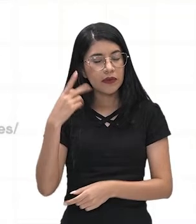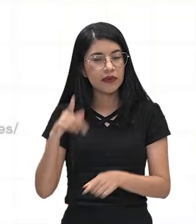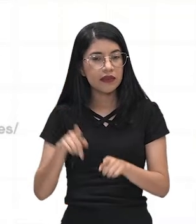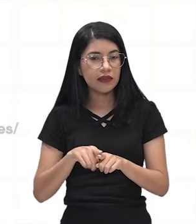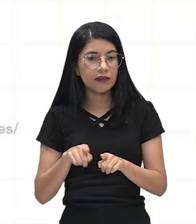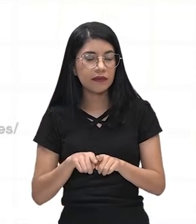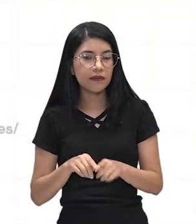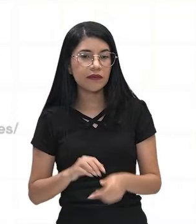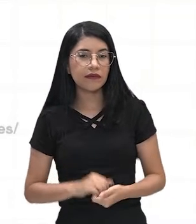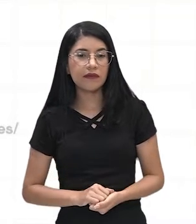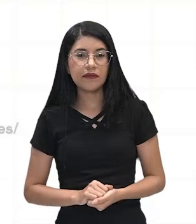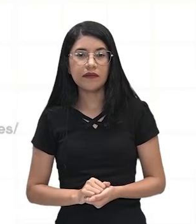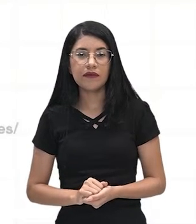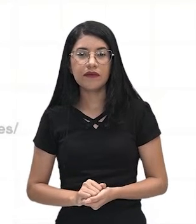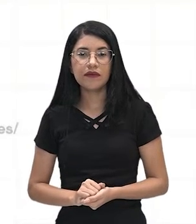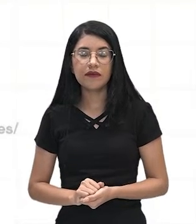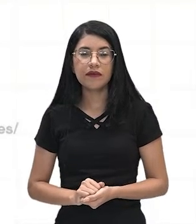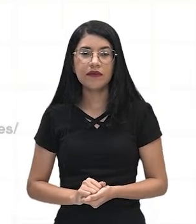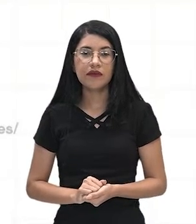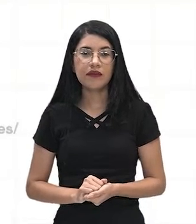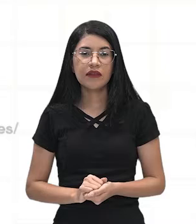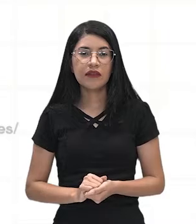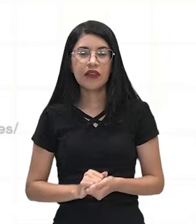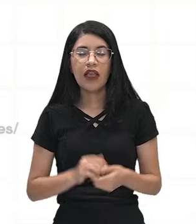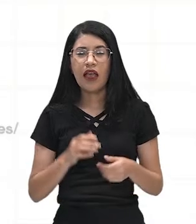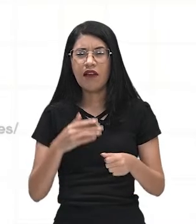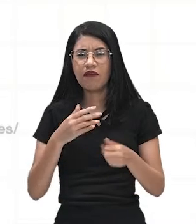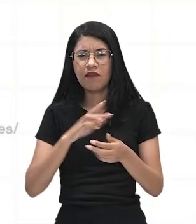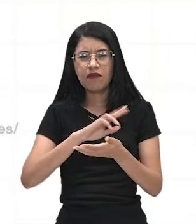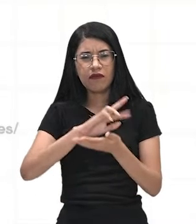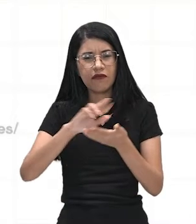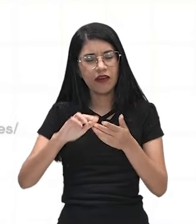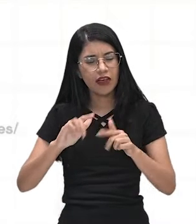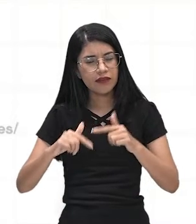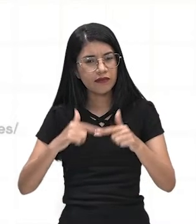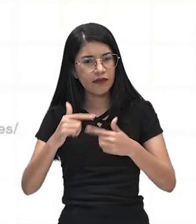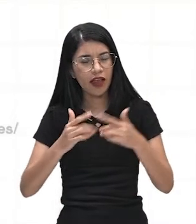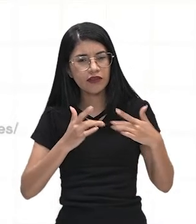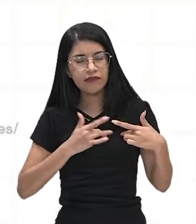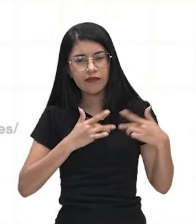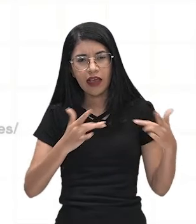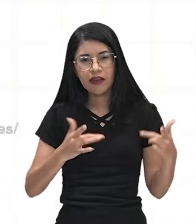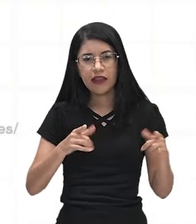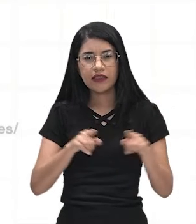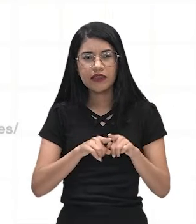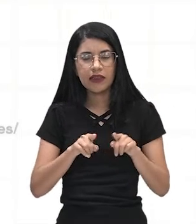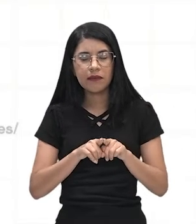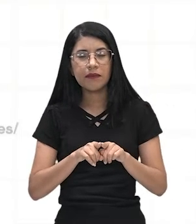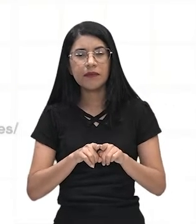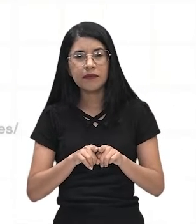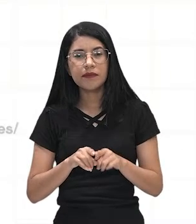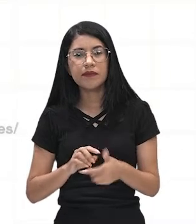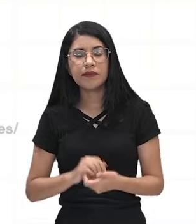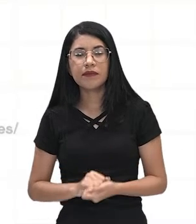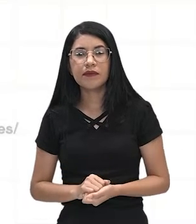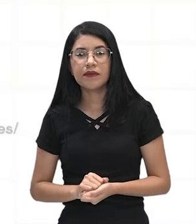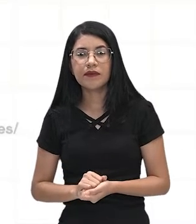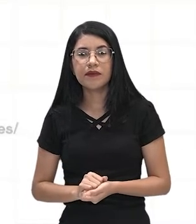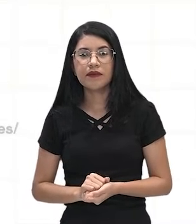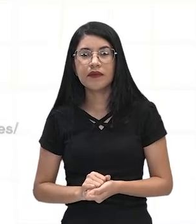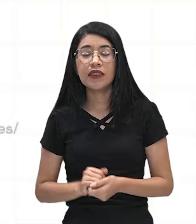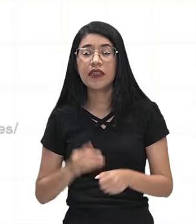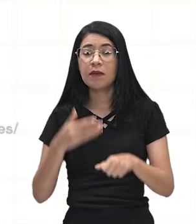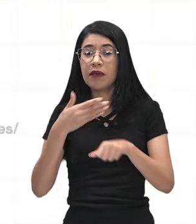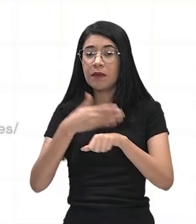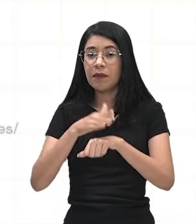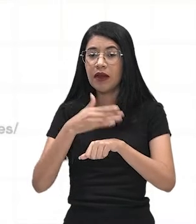de caridade e atividades filantrópicas, também estavam envolvidas aí em situações, em práticas